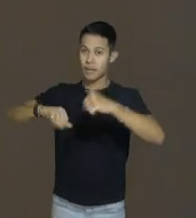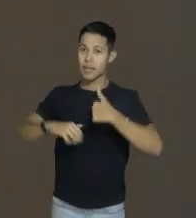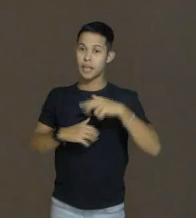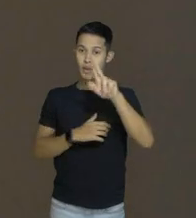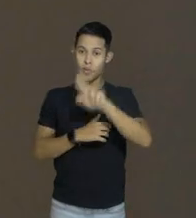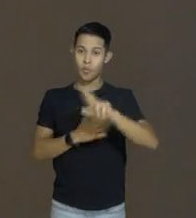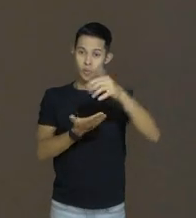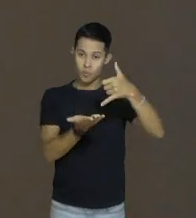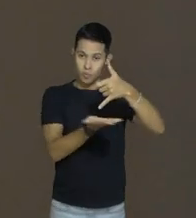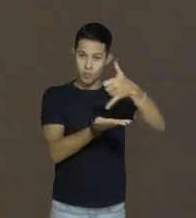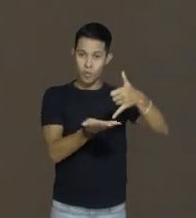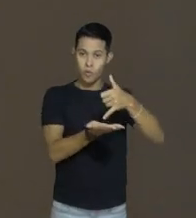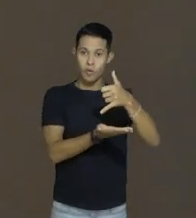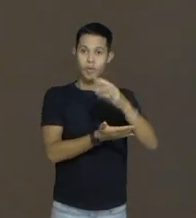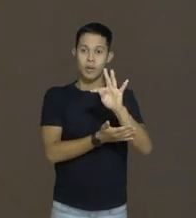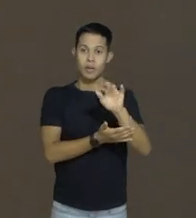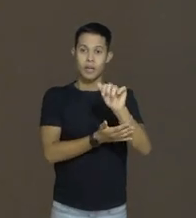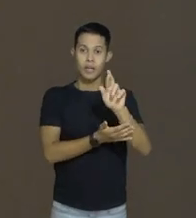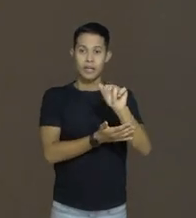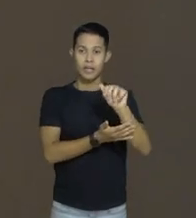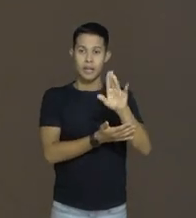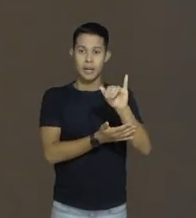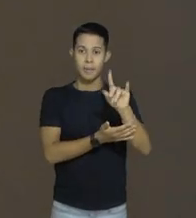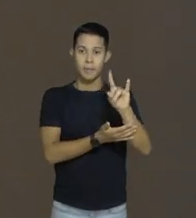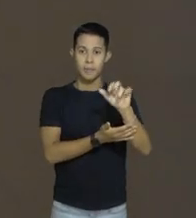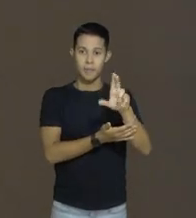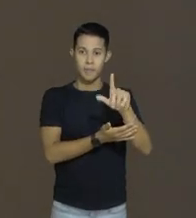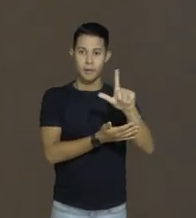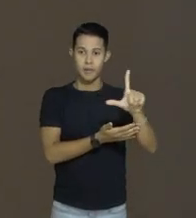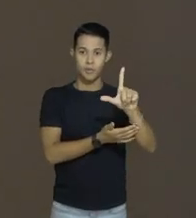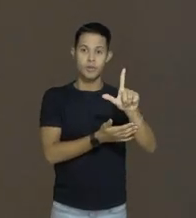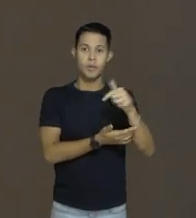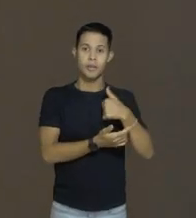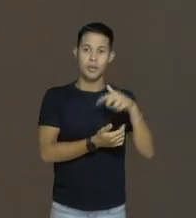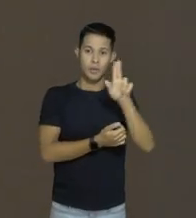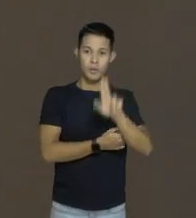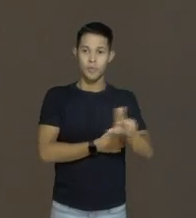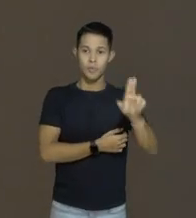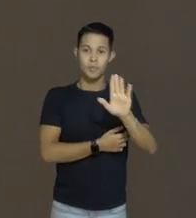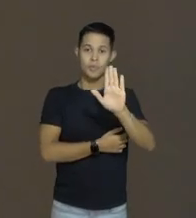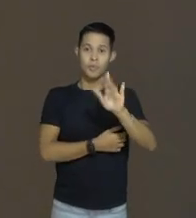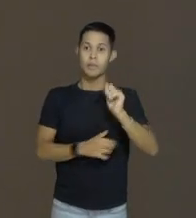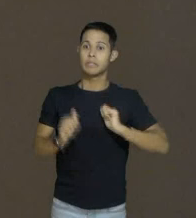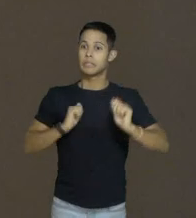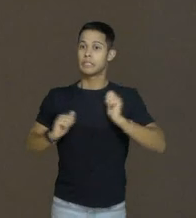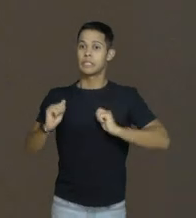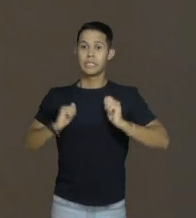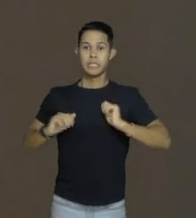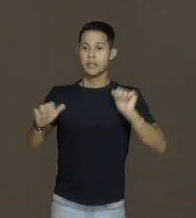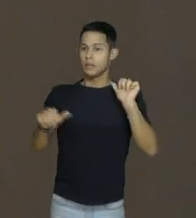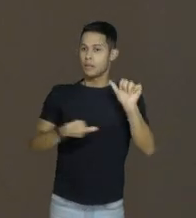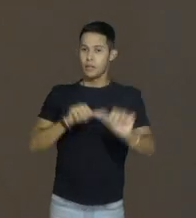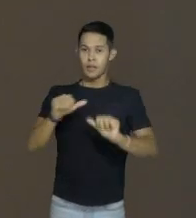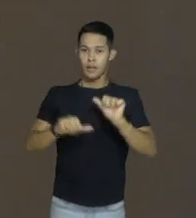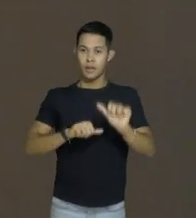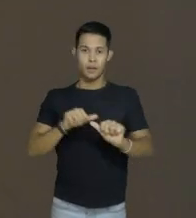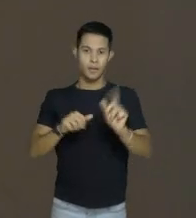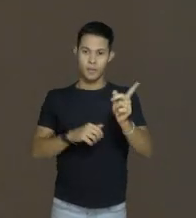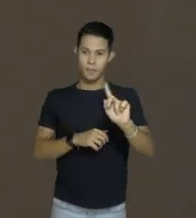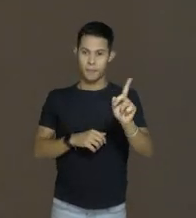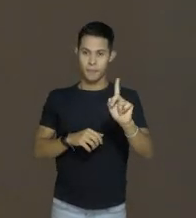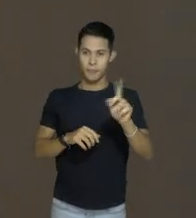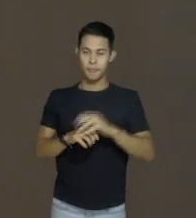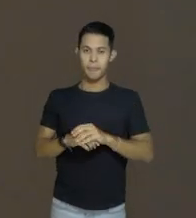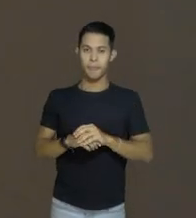já aviso, a hiperatividade não vai mudar. E não muda, entendeu? O cannabis tem